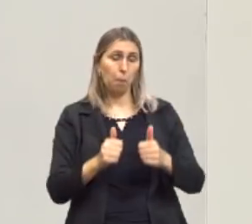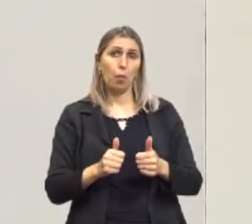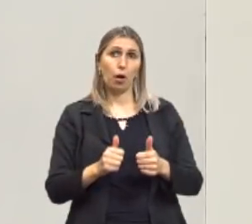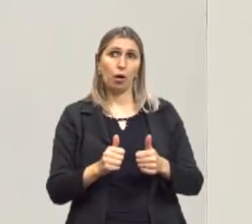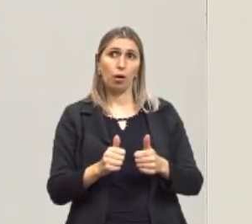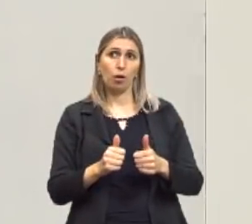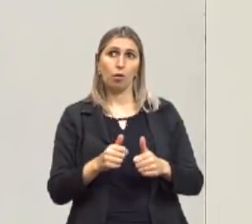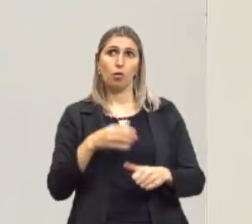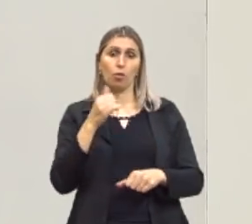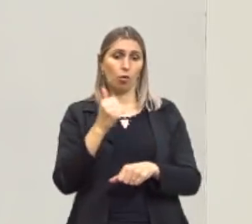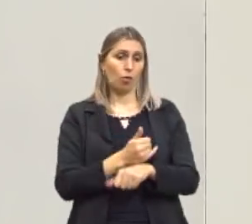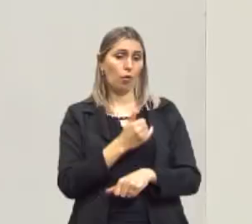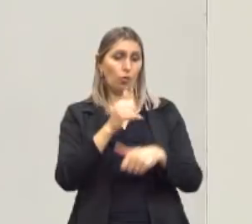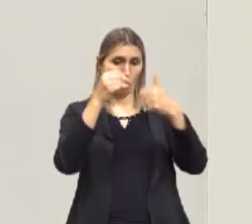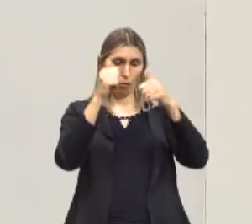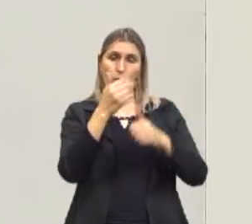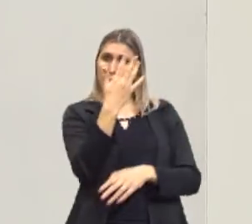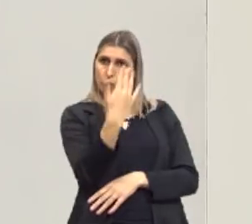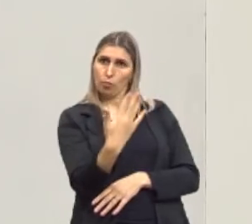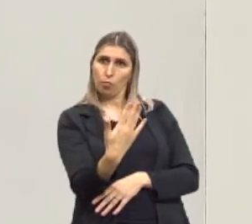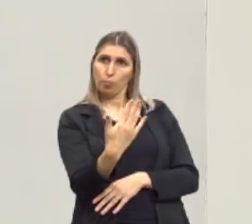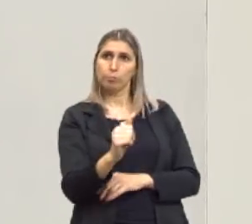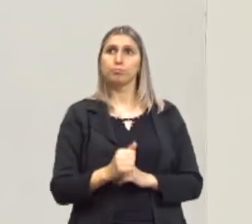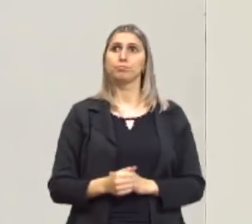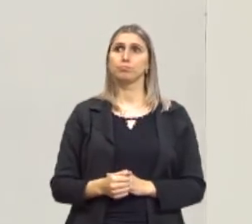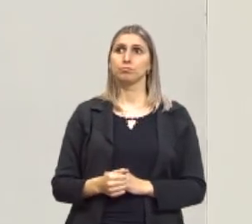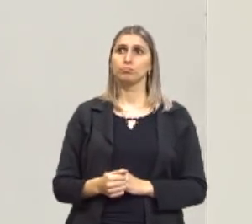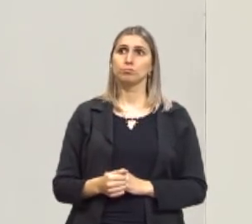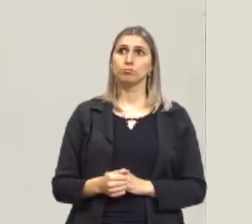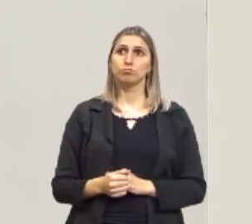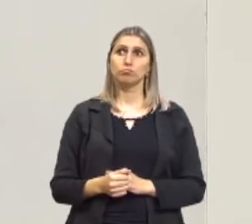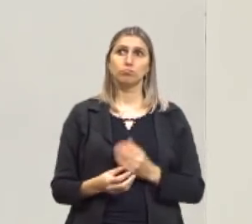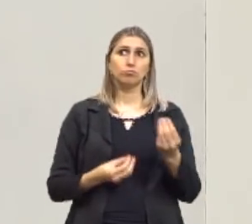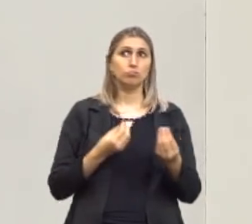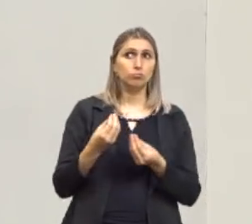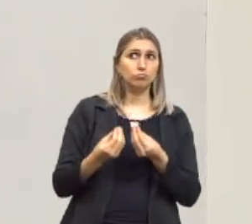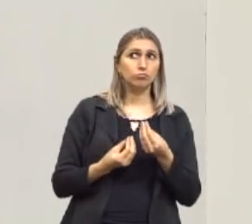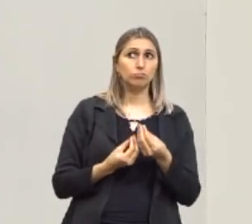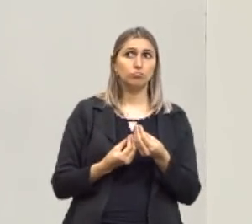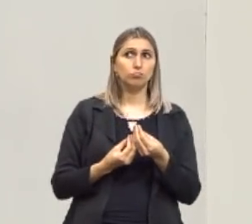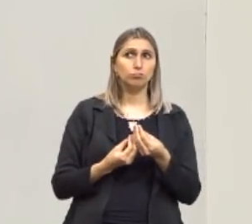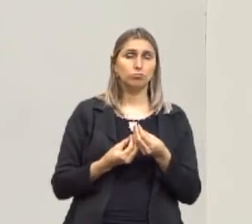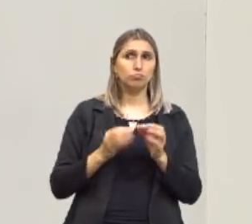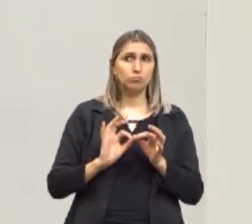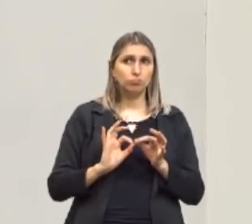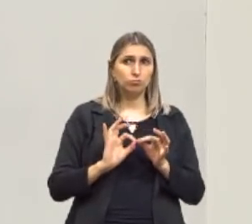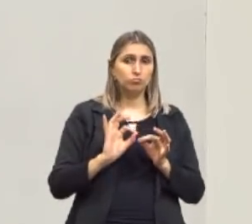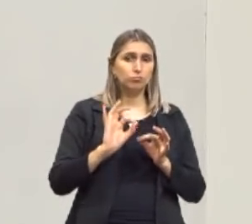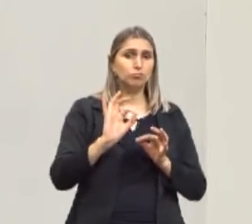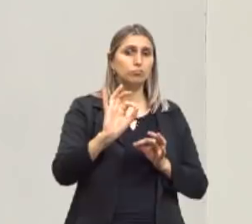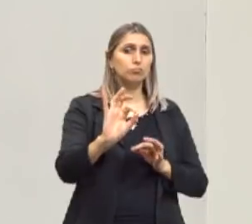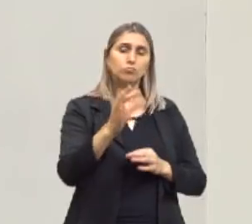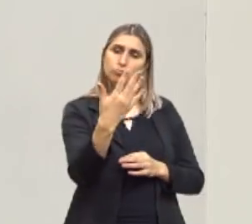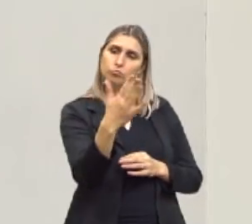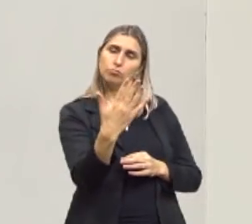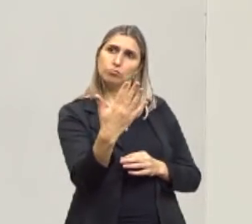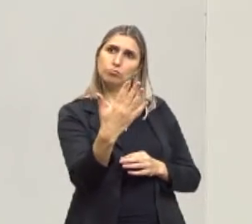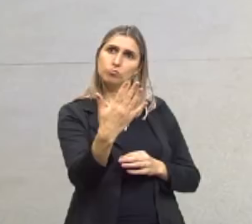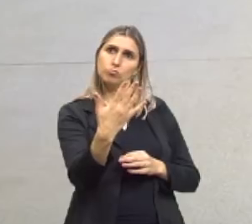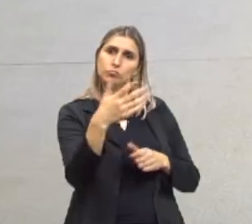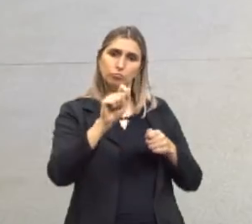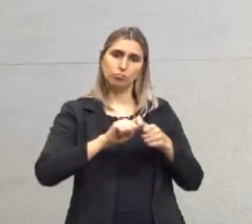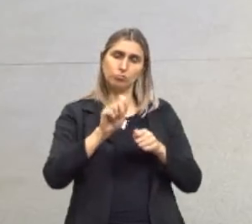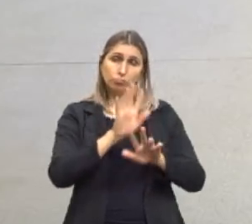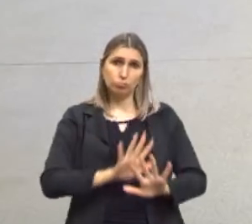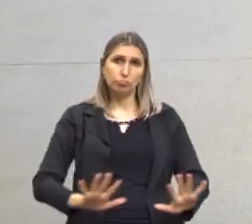O objeto através da sua imagem no espelho. Então, é como eu faço, eu tenho que prolongar o espelho para fazer esse